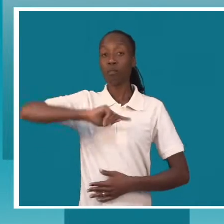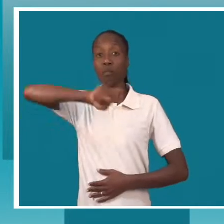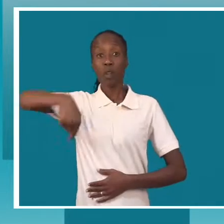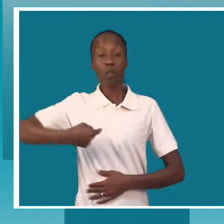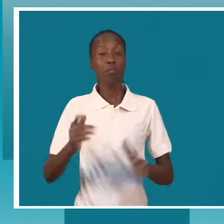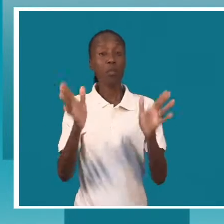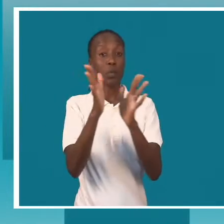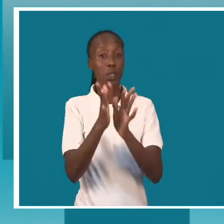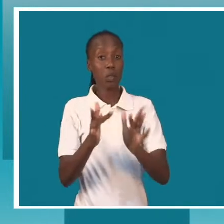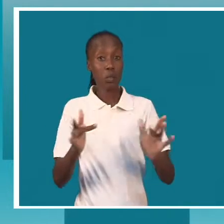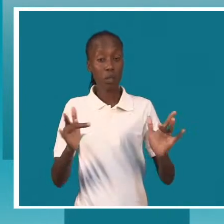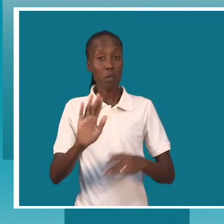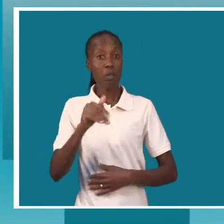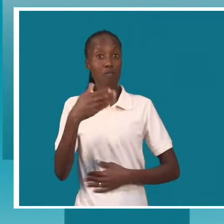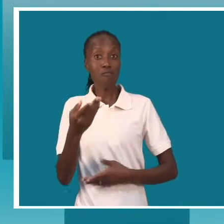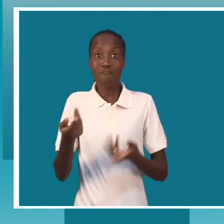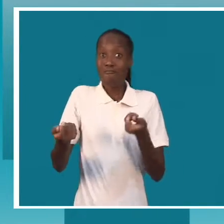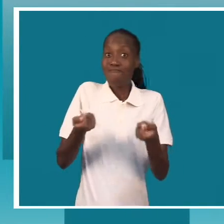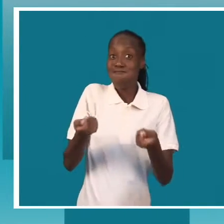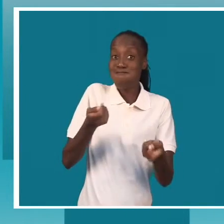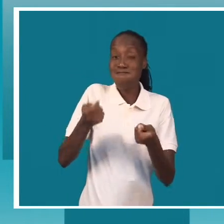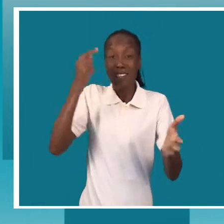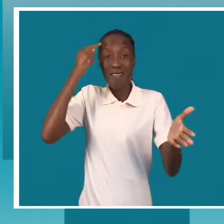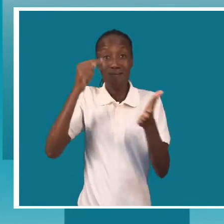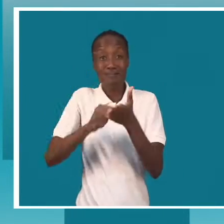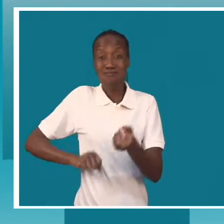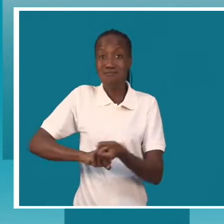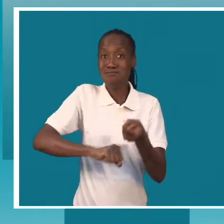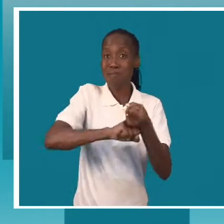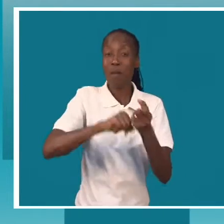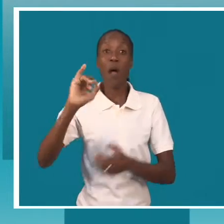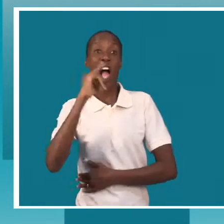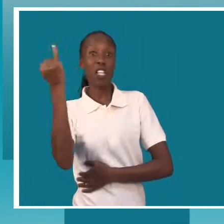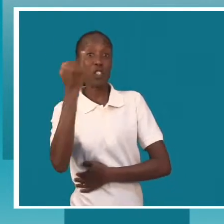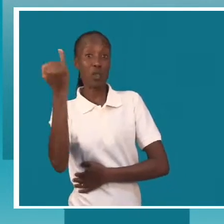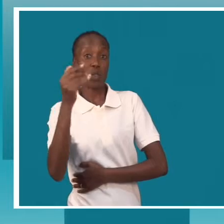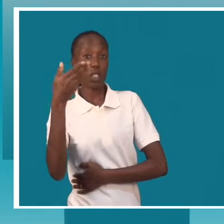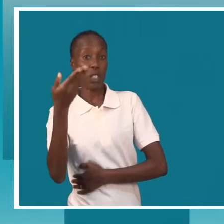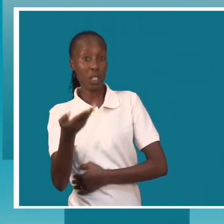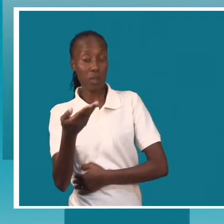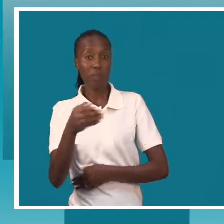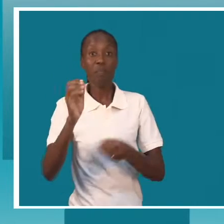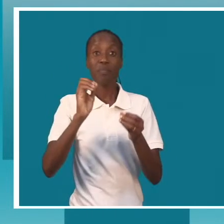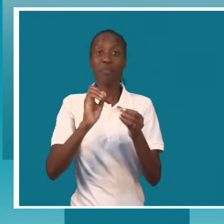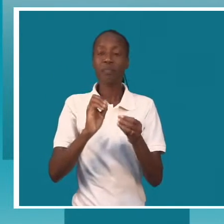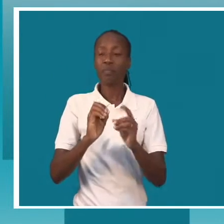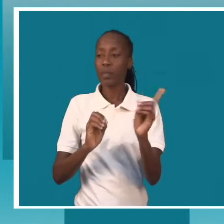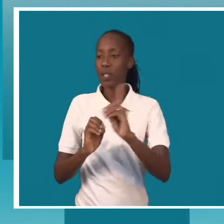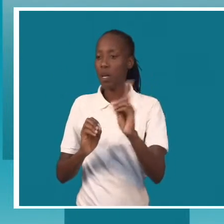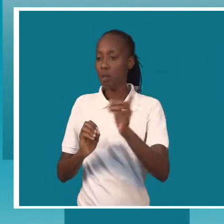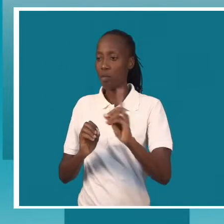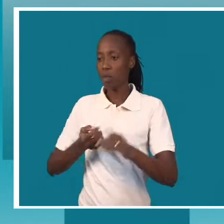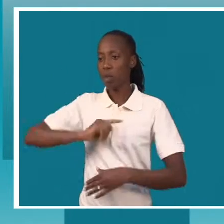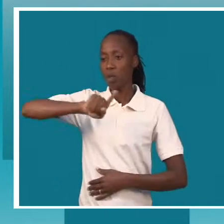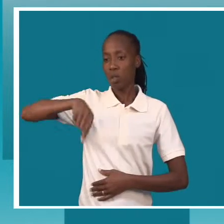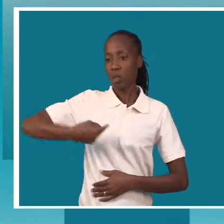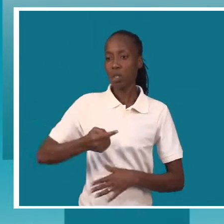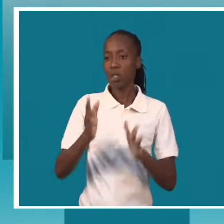instituições. Melhores especialistas não existem. Os melhores especialistas somos nós.